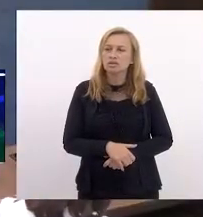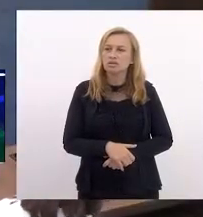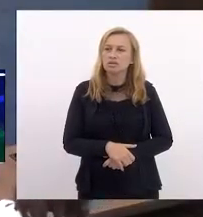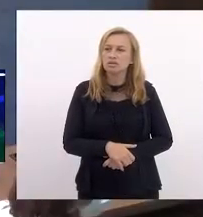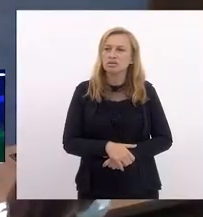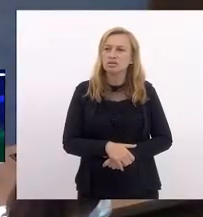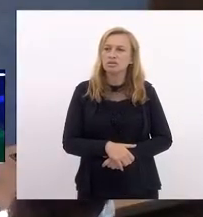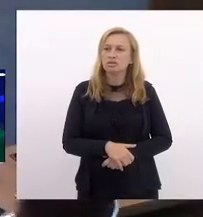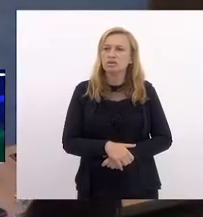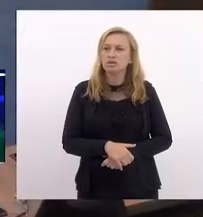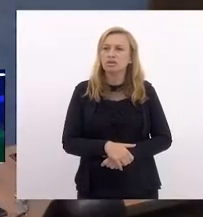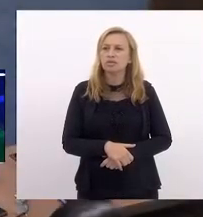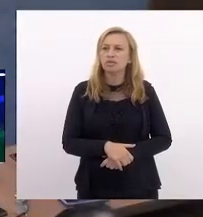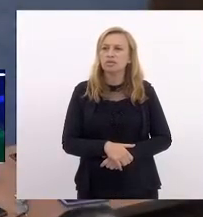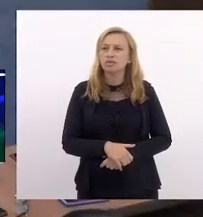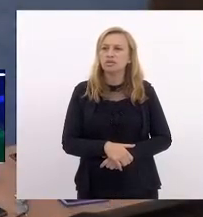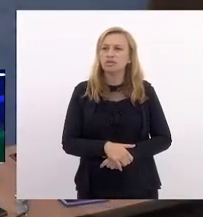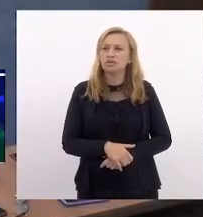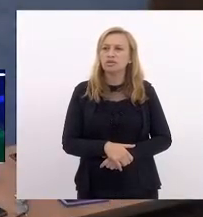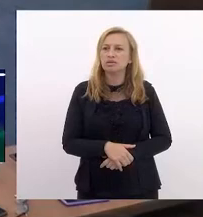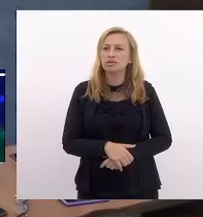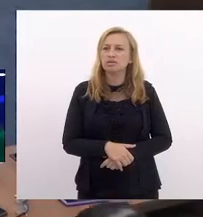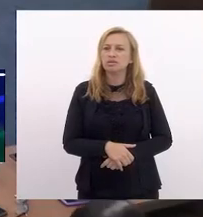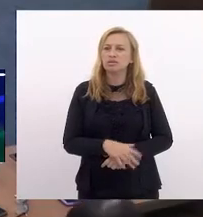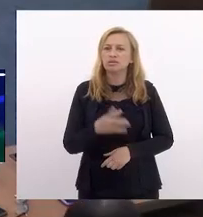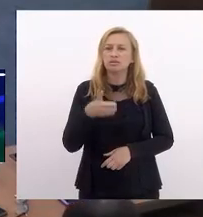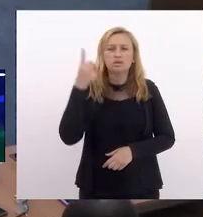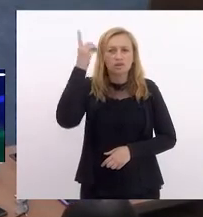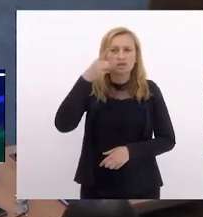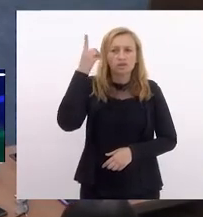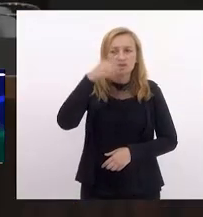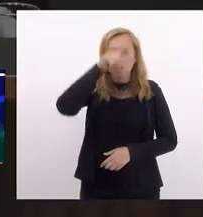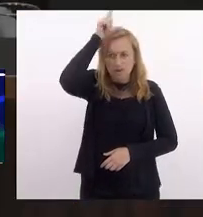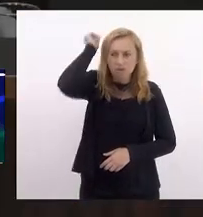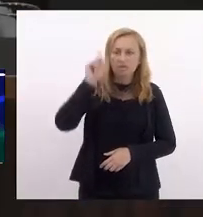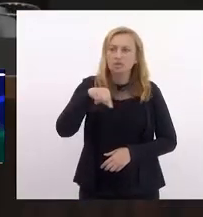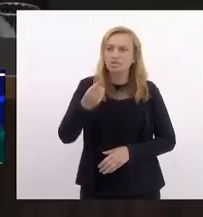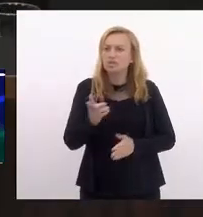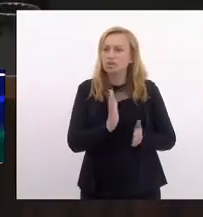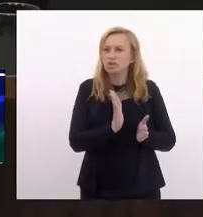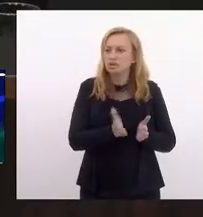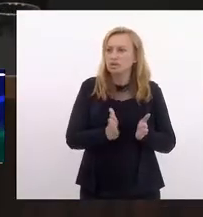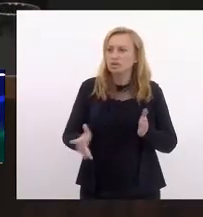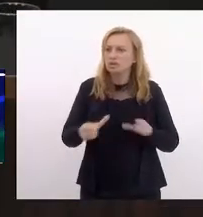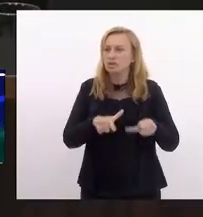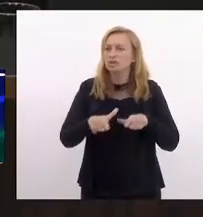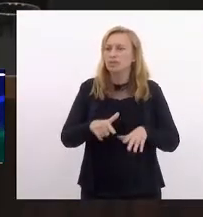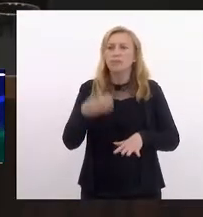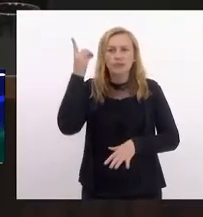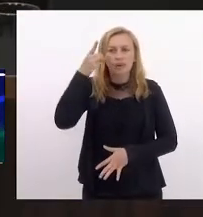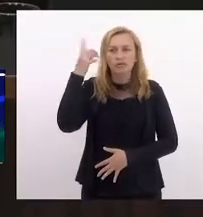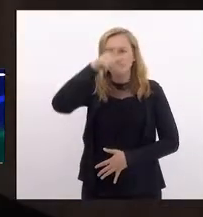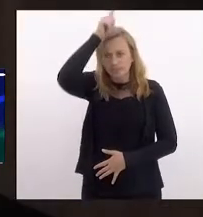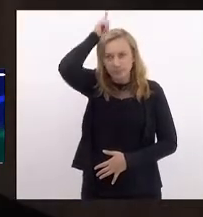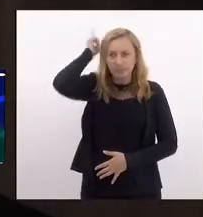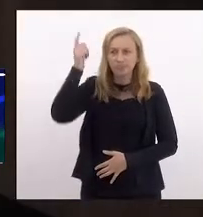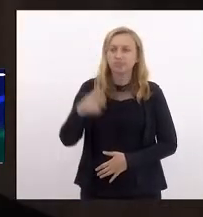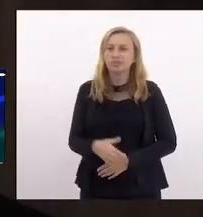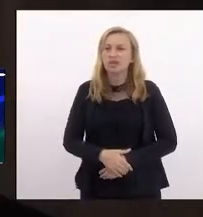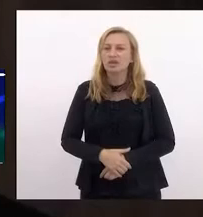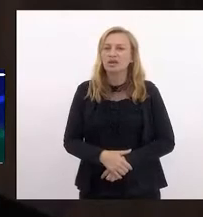OK depois a palavra Deputado Luiz em seguida mostrar os trabalhos a ordem Deputado Luiz Paulo